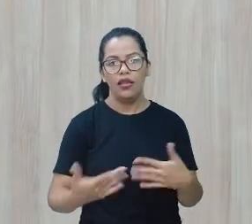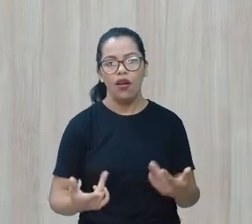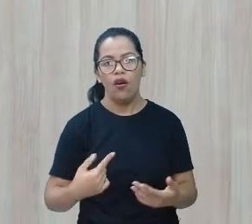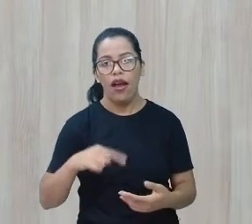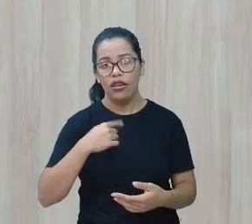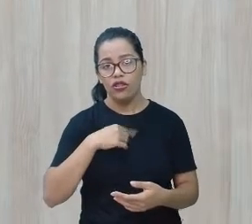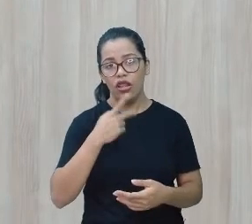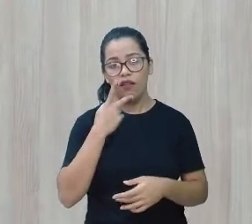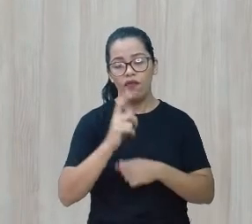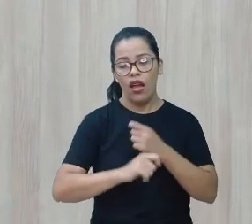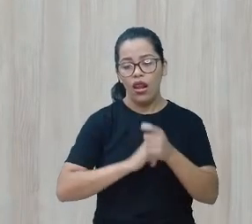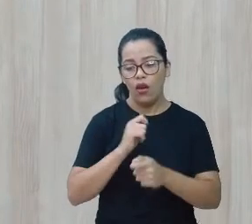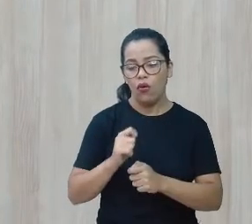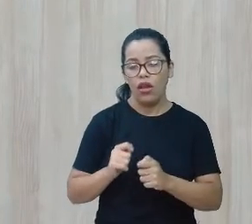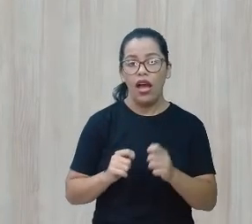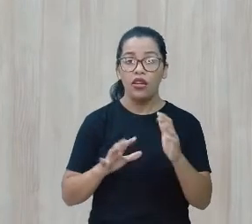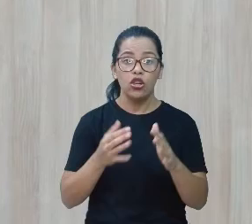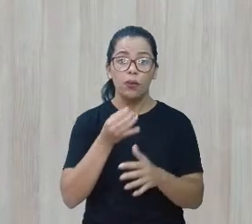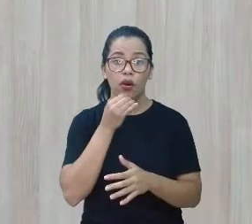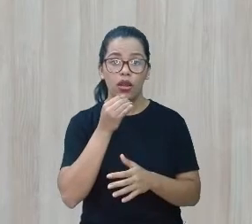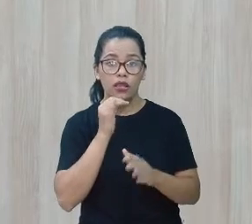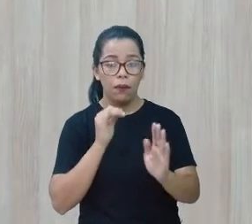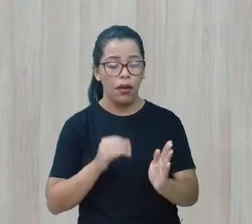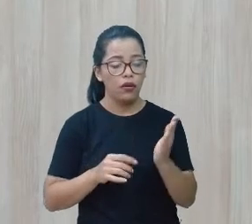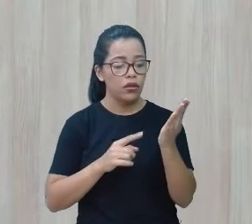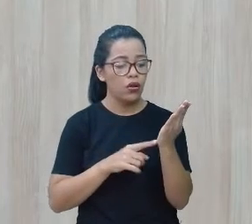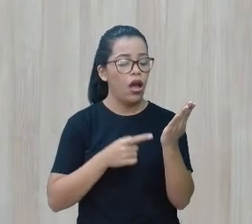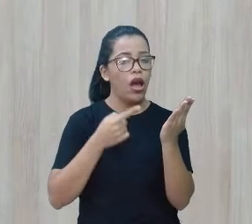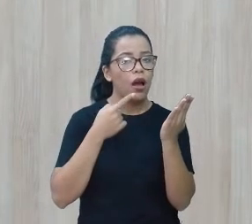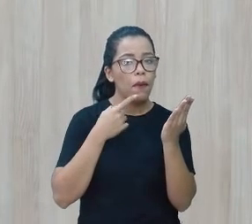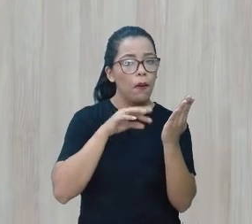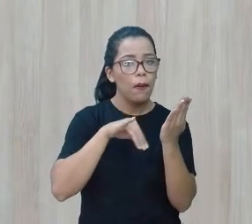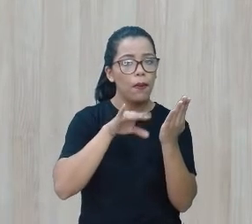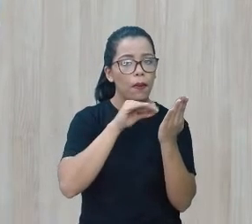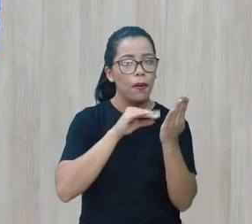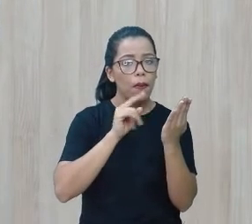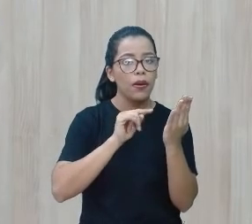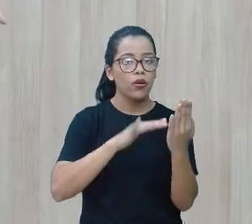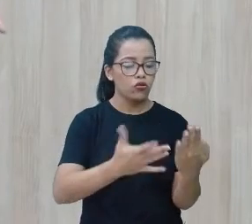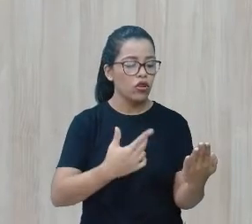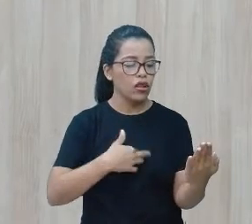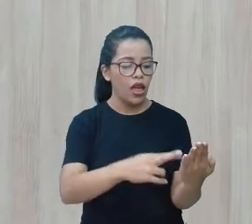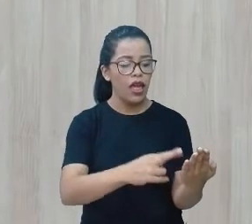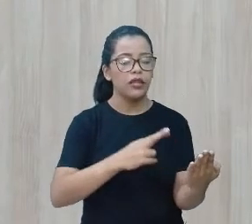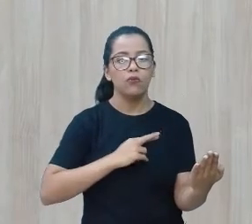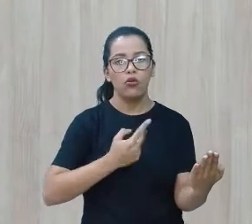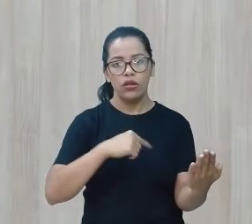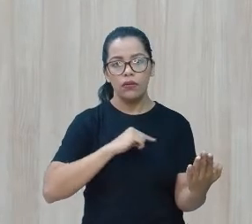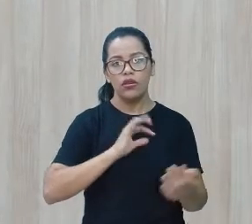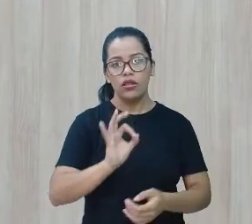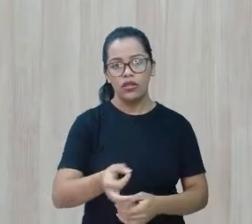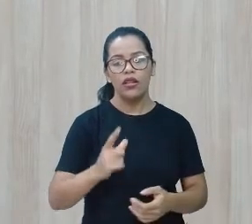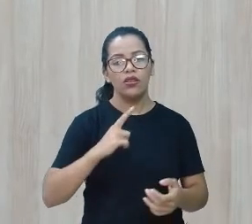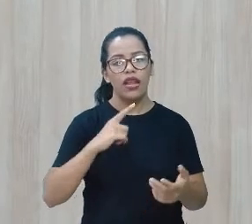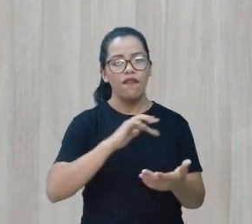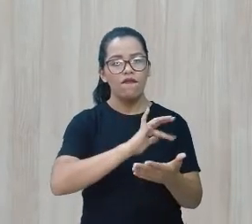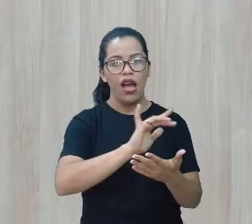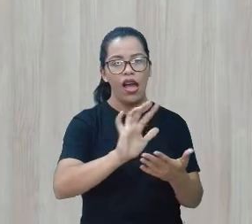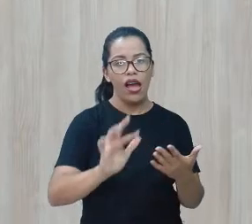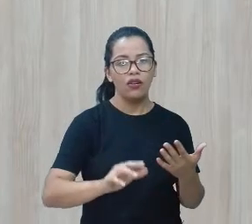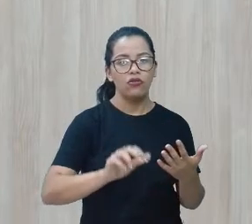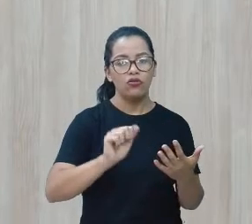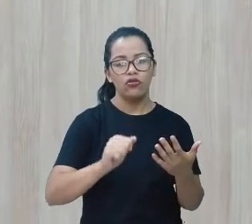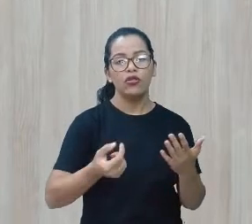esse comando de retorno, ele tem uma série de informações ali, uma série de algoritmos que faz com que